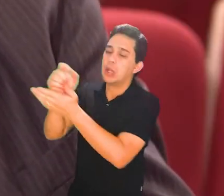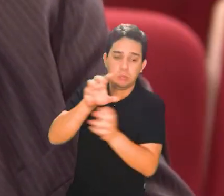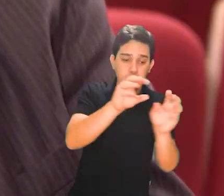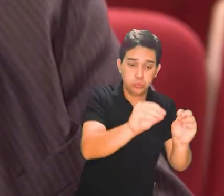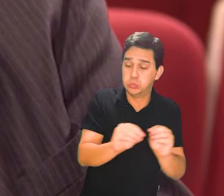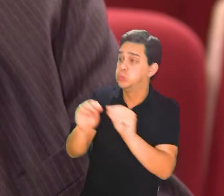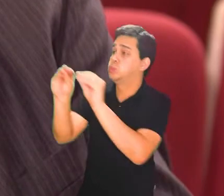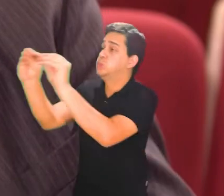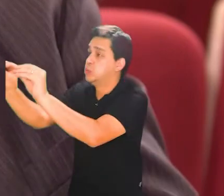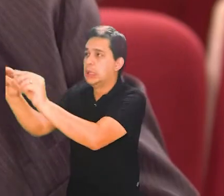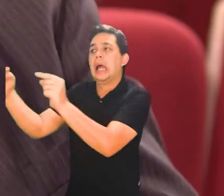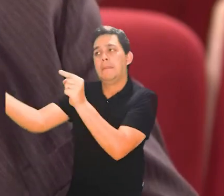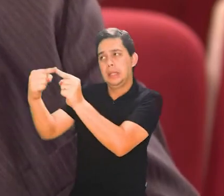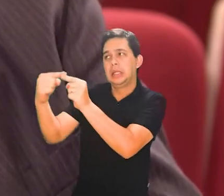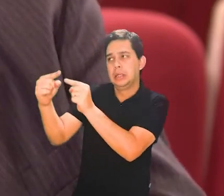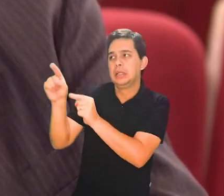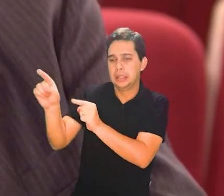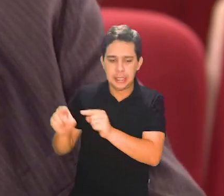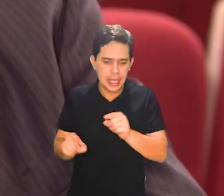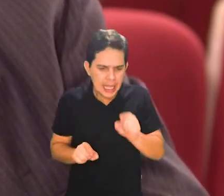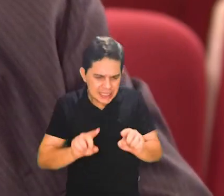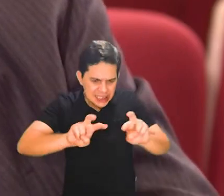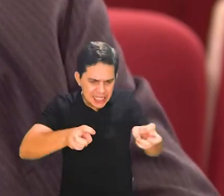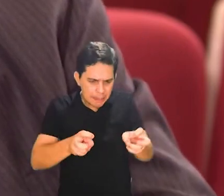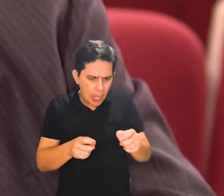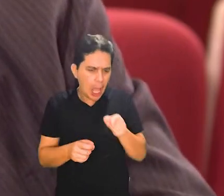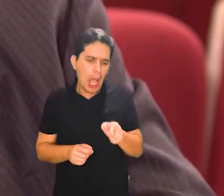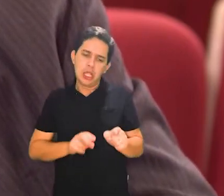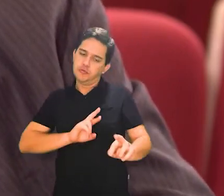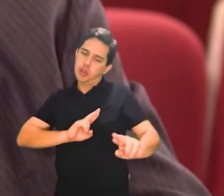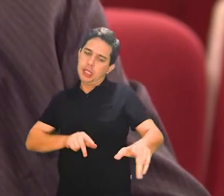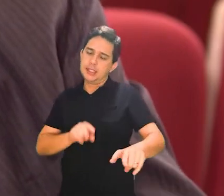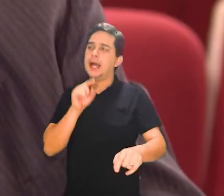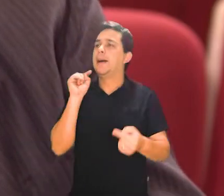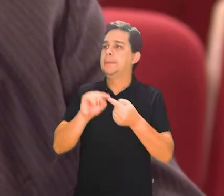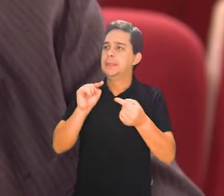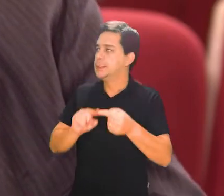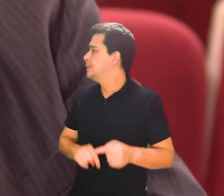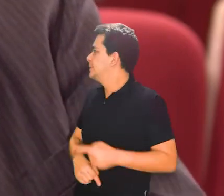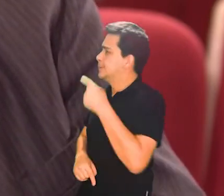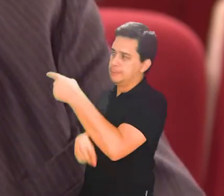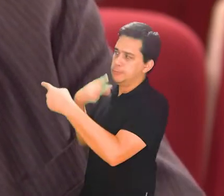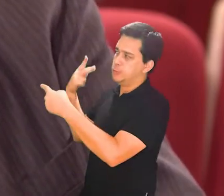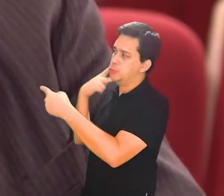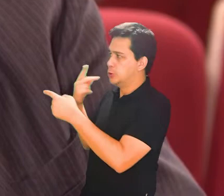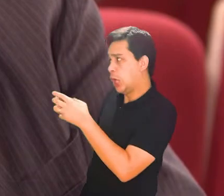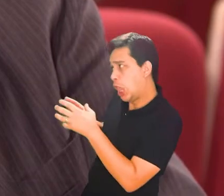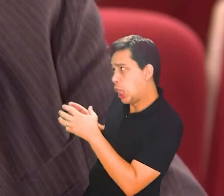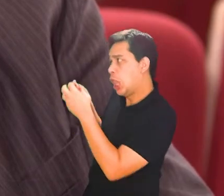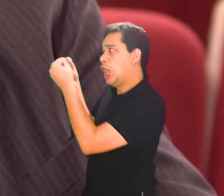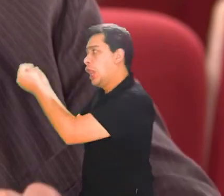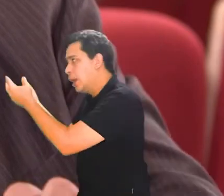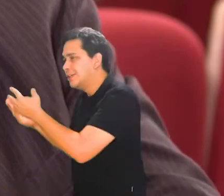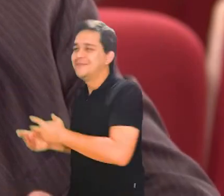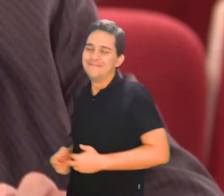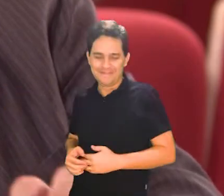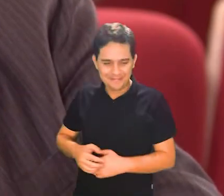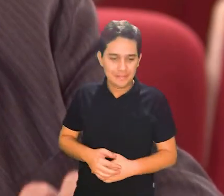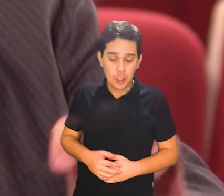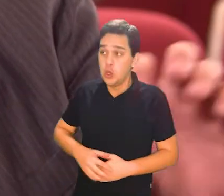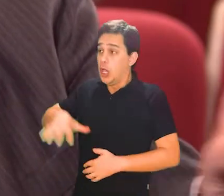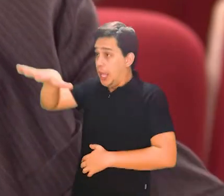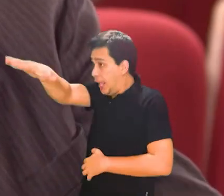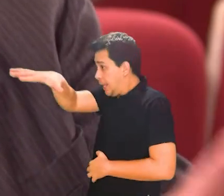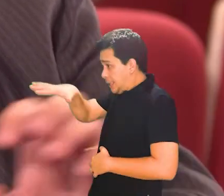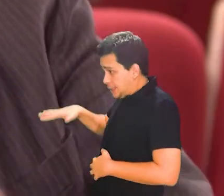estrutura administrativa que agrega todas as promotorias, né? Então, você vai ter ali a promotoria da